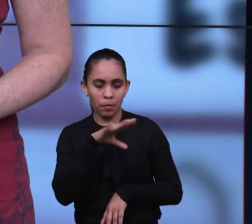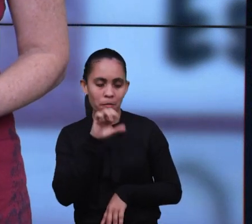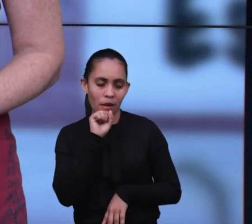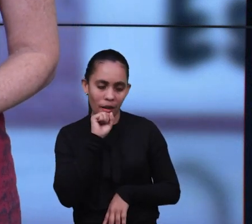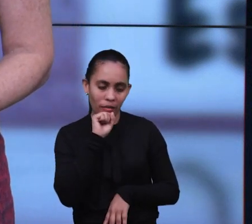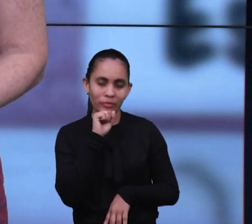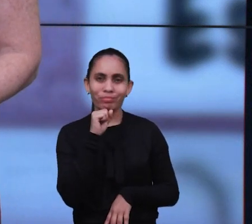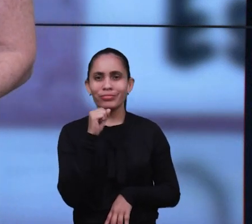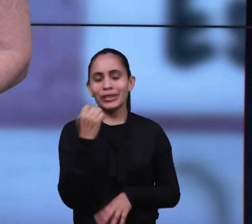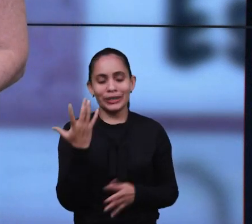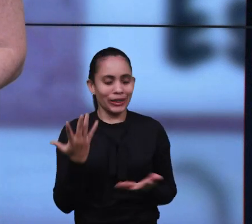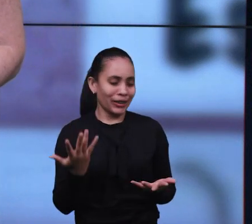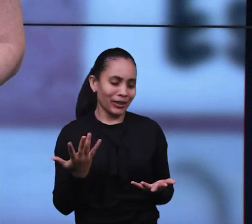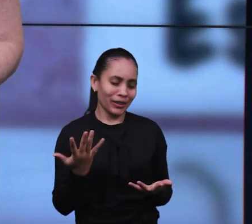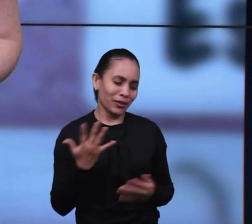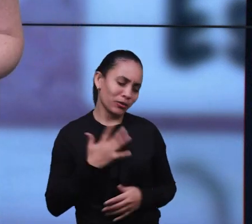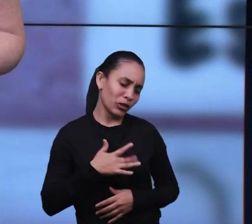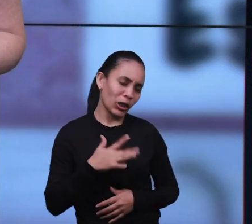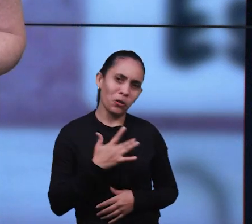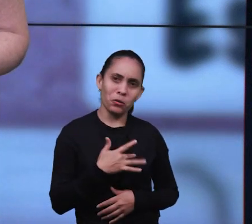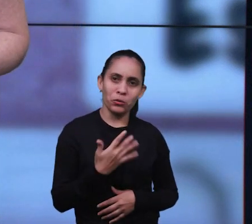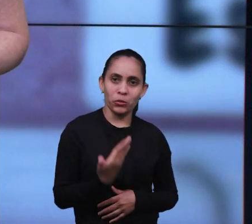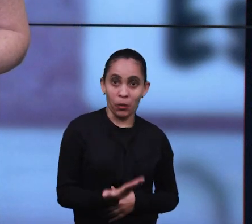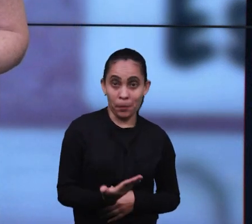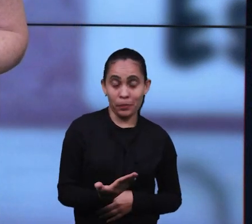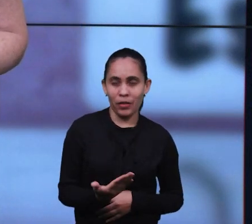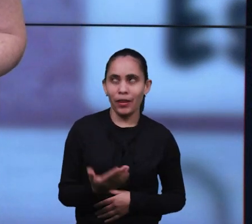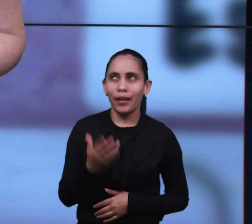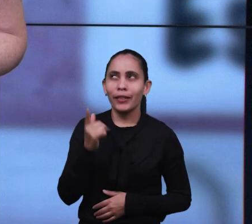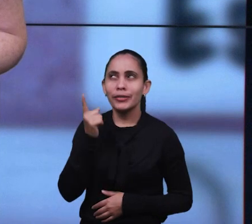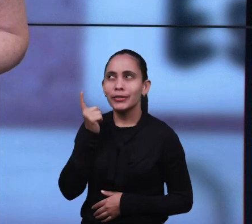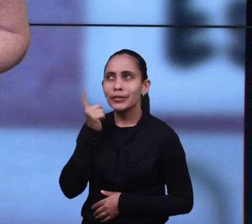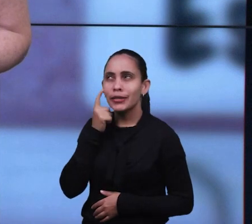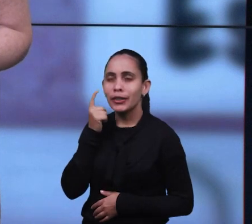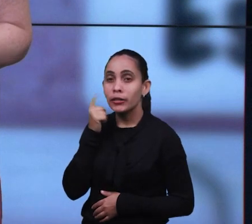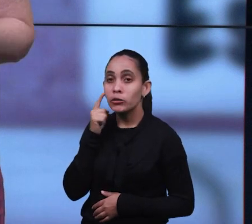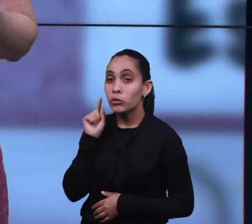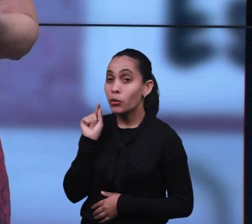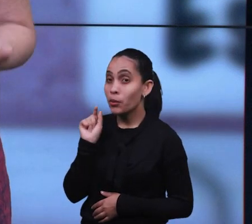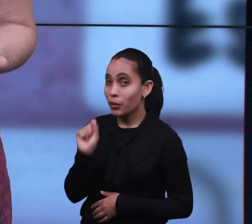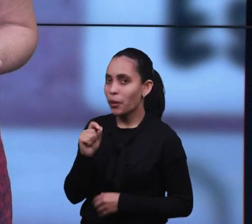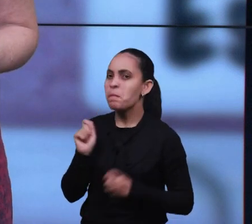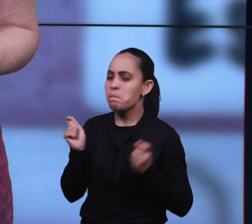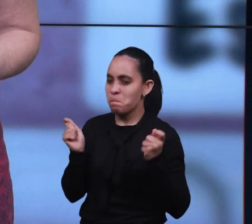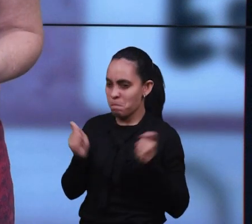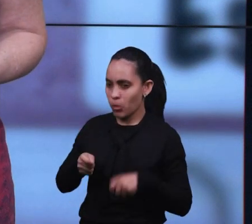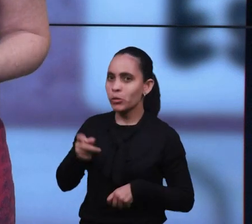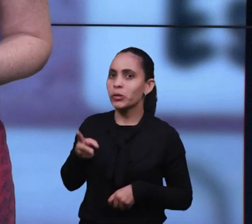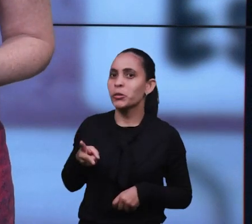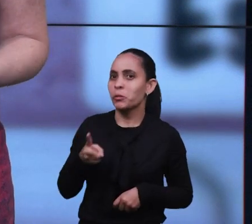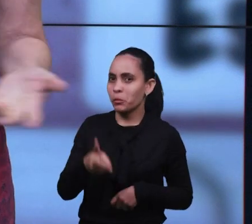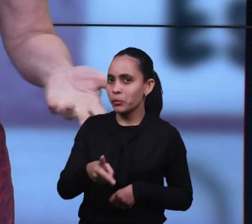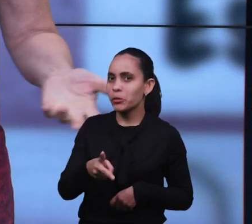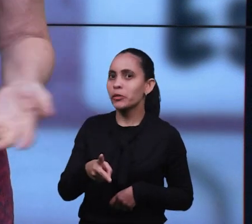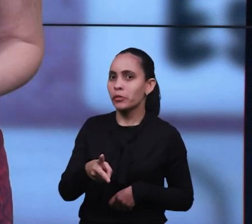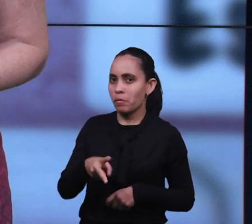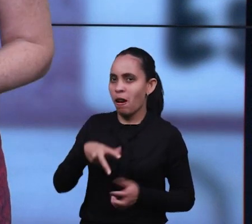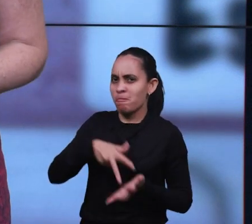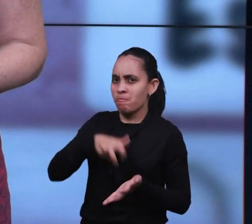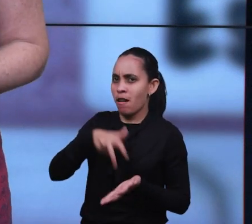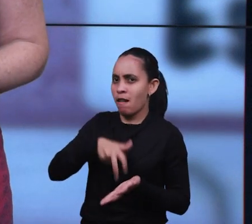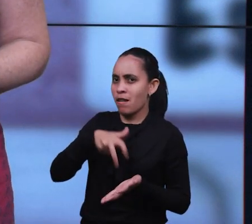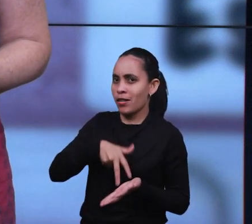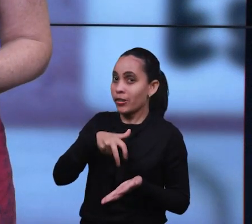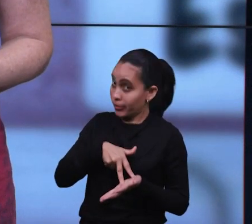cedendo. Quando isso acontece, ele entende que a birra pode ser usada como arma para fazer com que os seus desejos